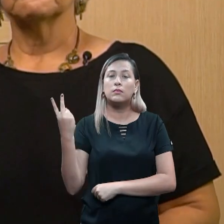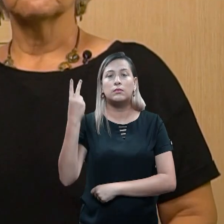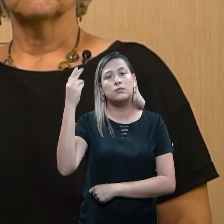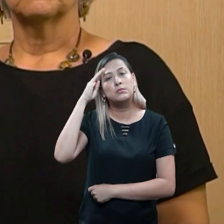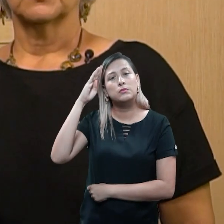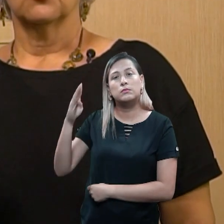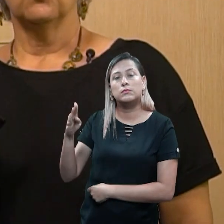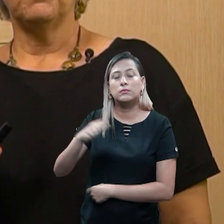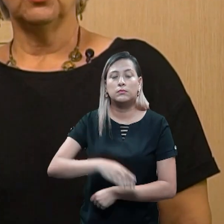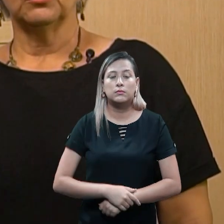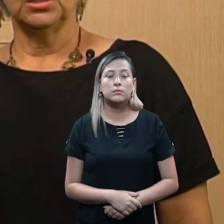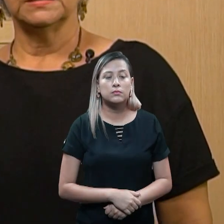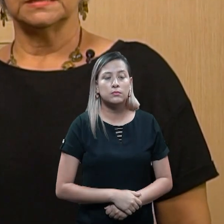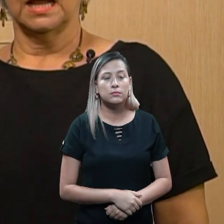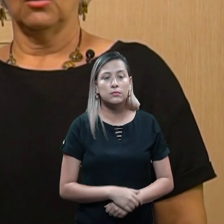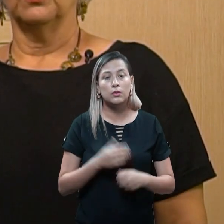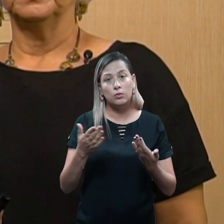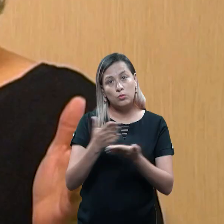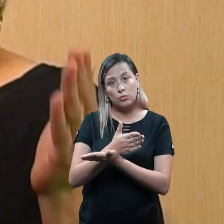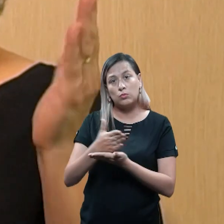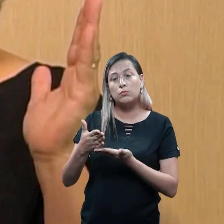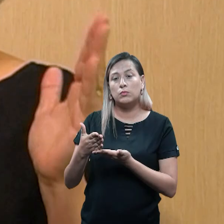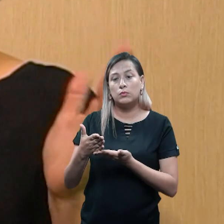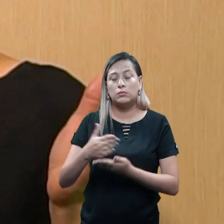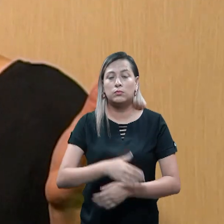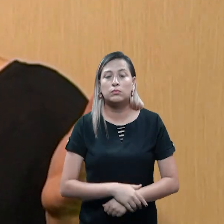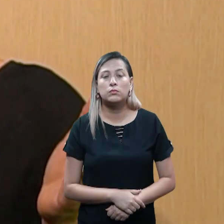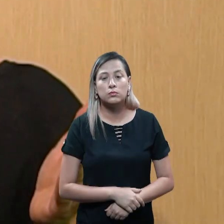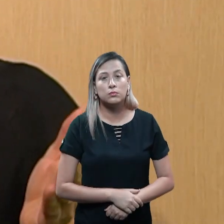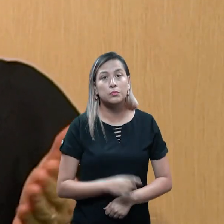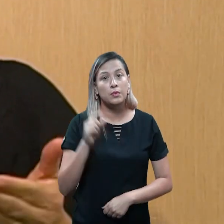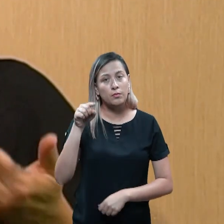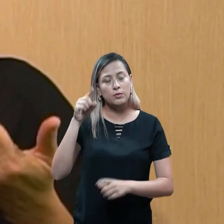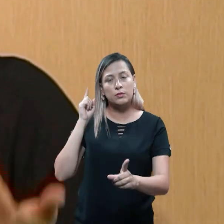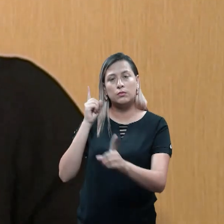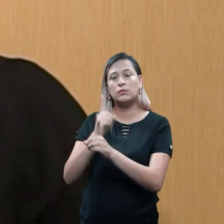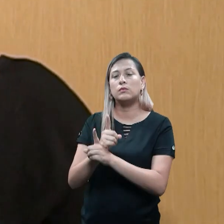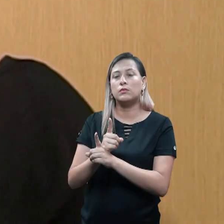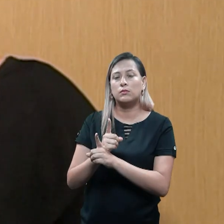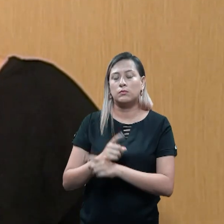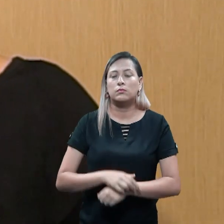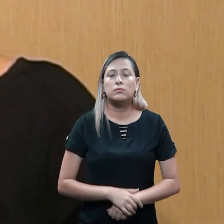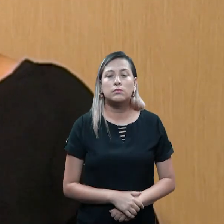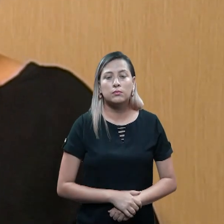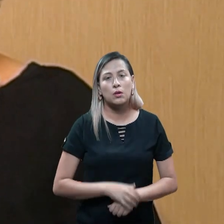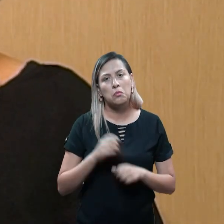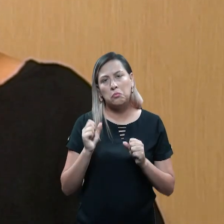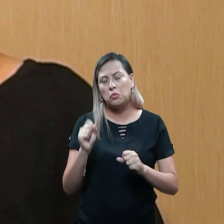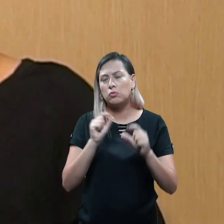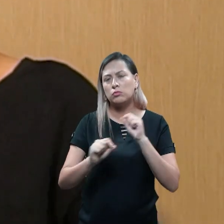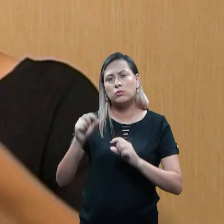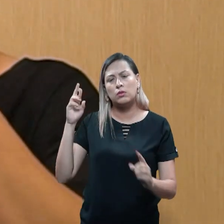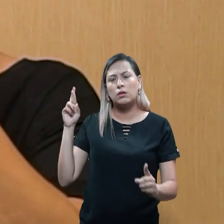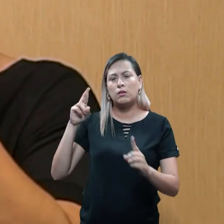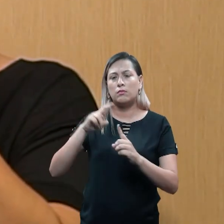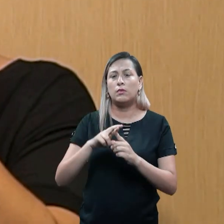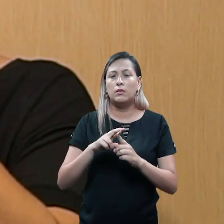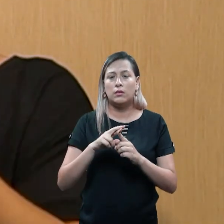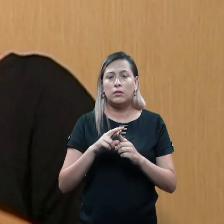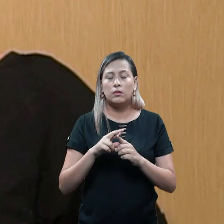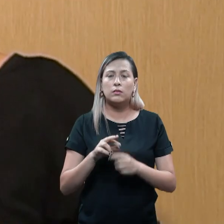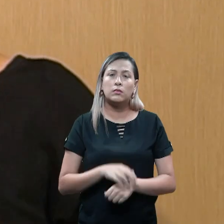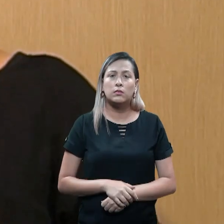certo? O ponto inicial, para você encontrar, você pode pegar como referência o osso do